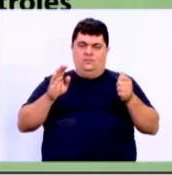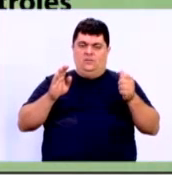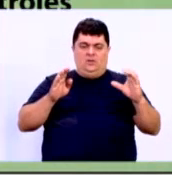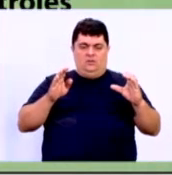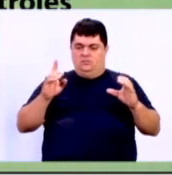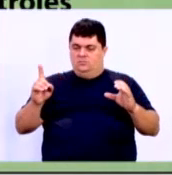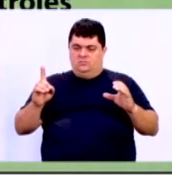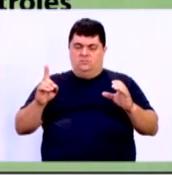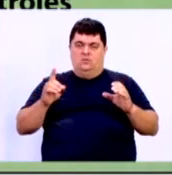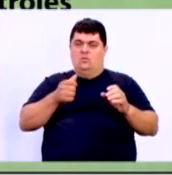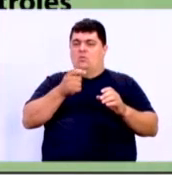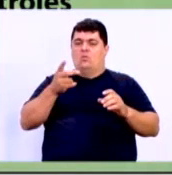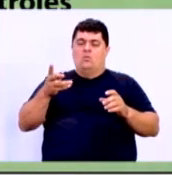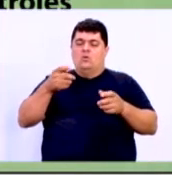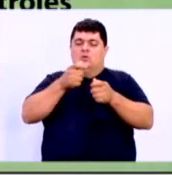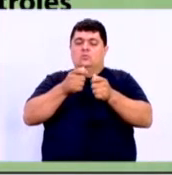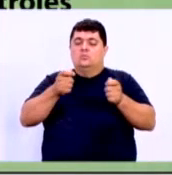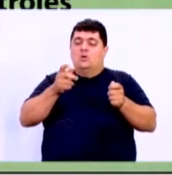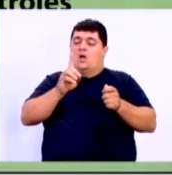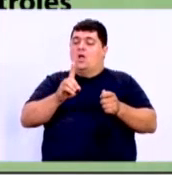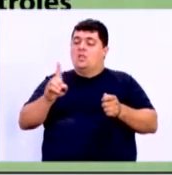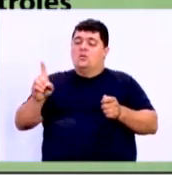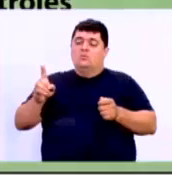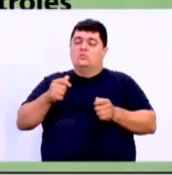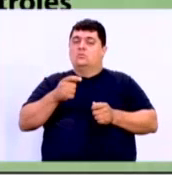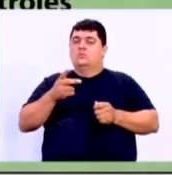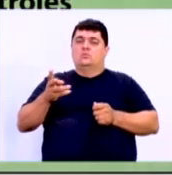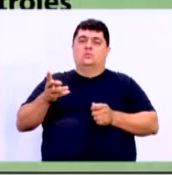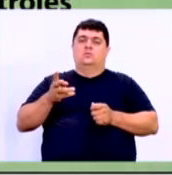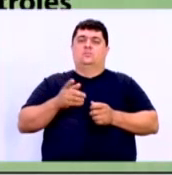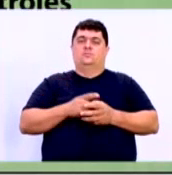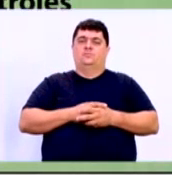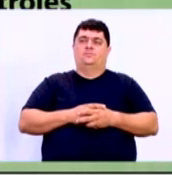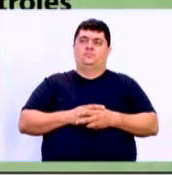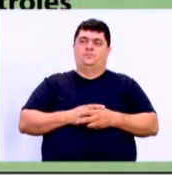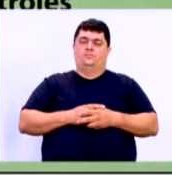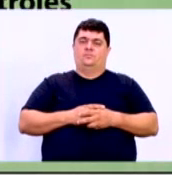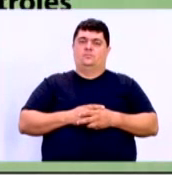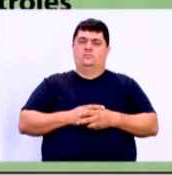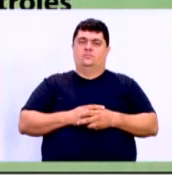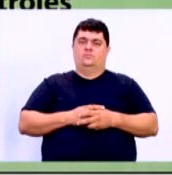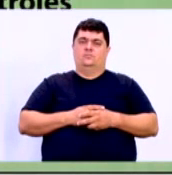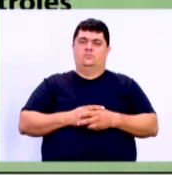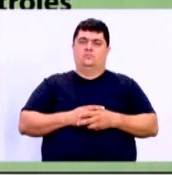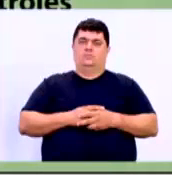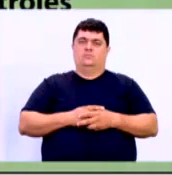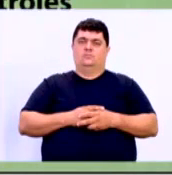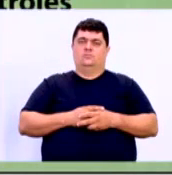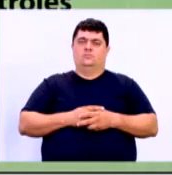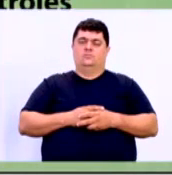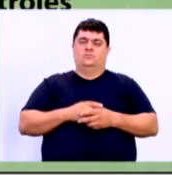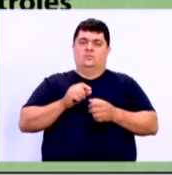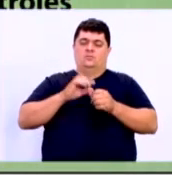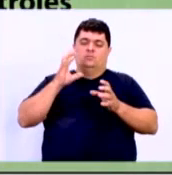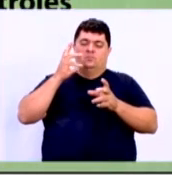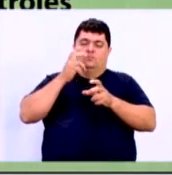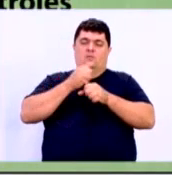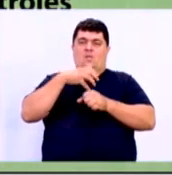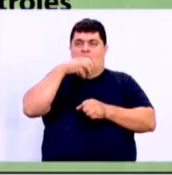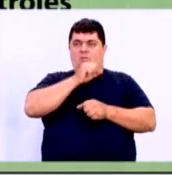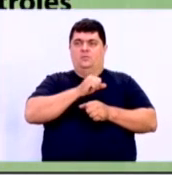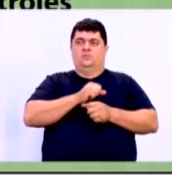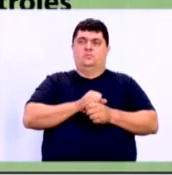foi gasto dessa matéria-prima para produzir o produto A? Então é isso. Fazendo uma recordação rápida,